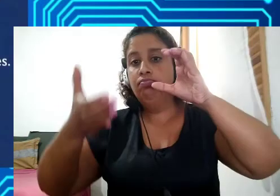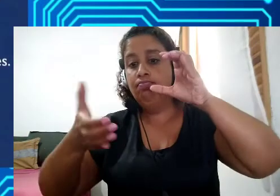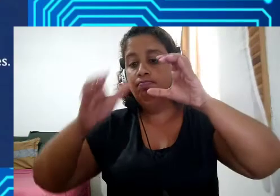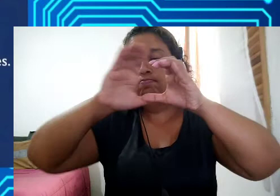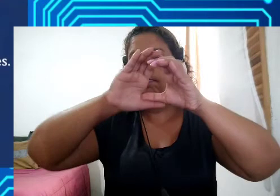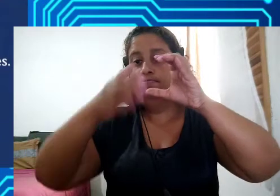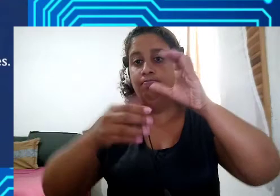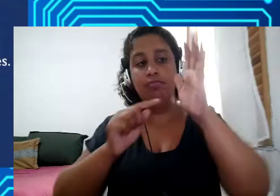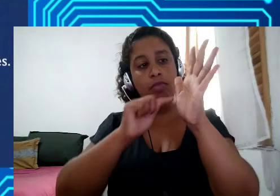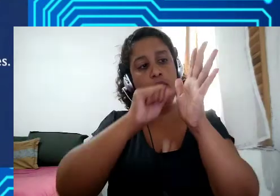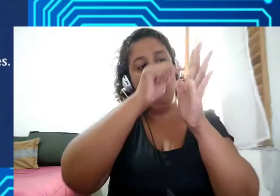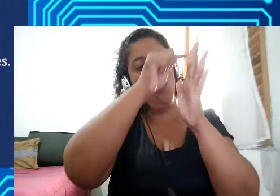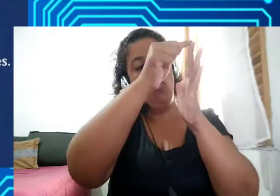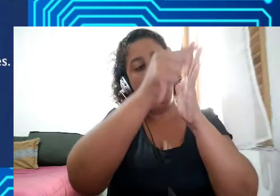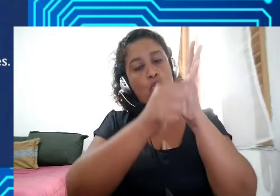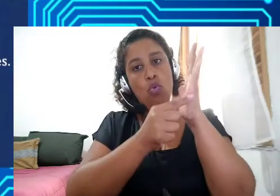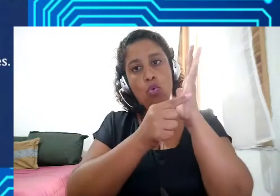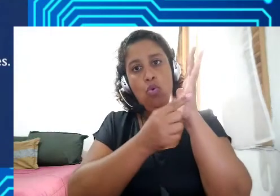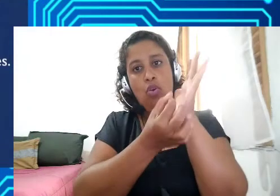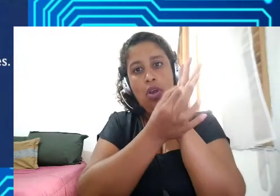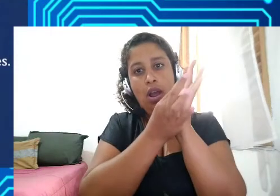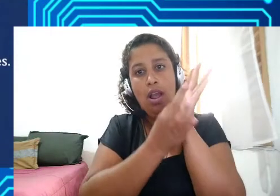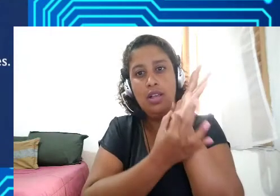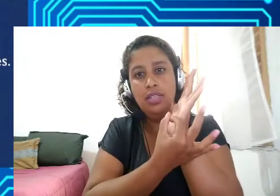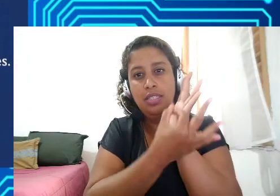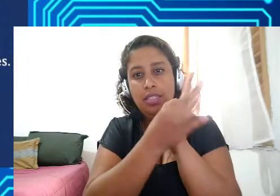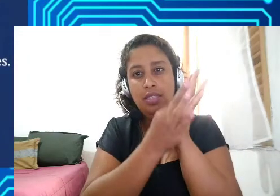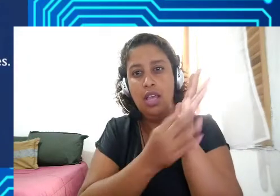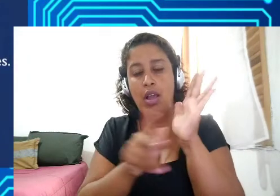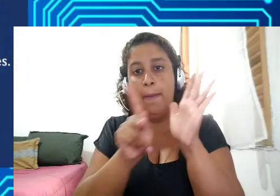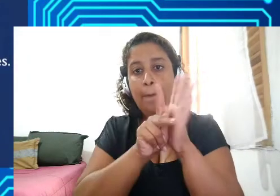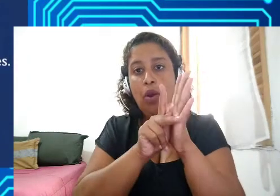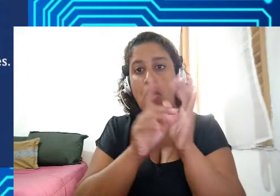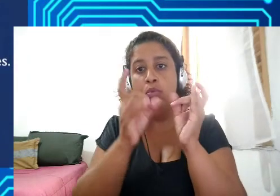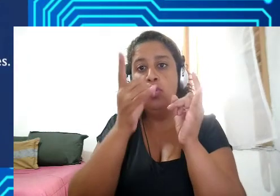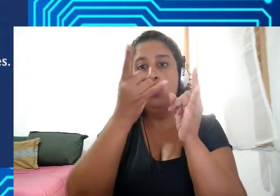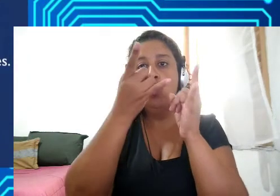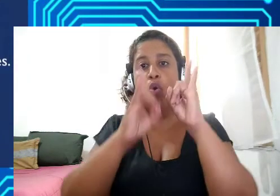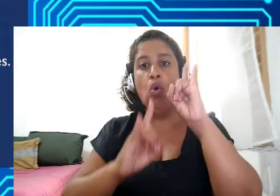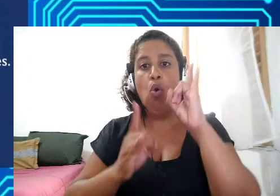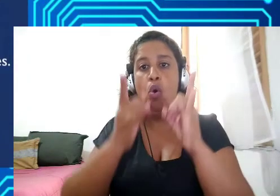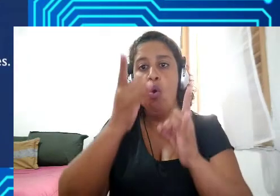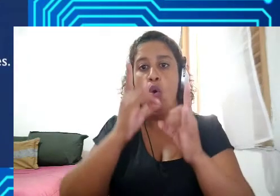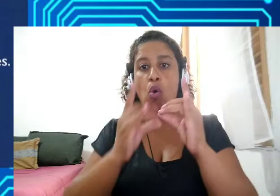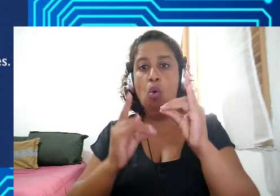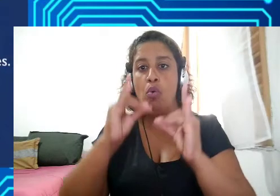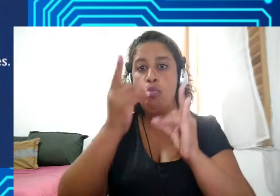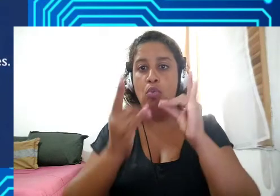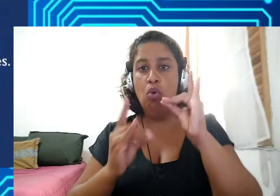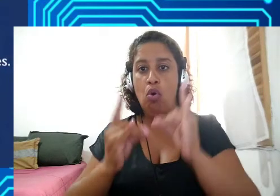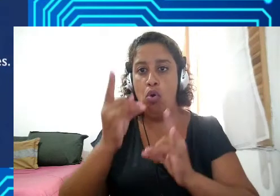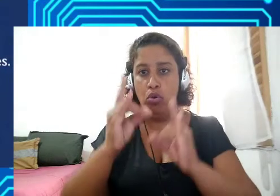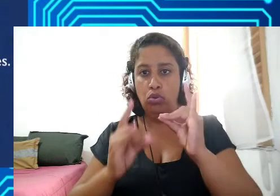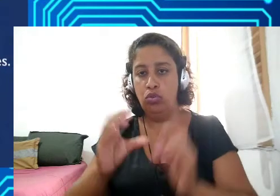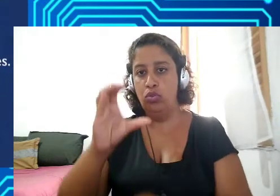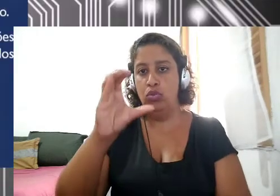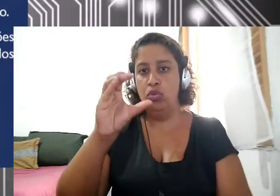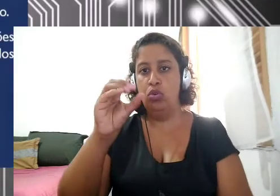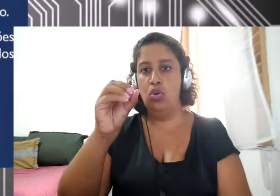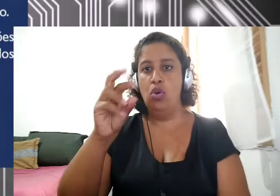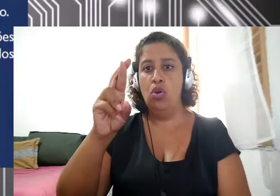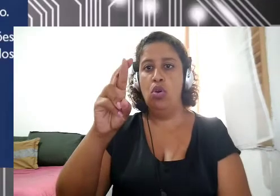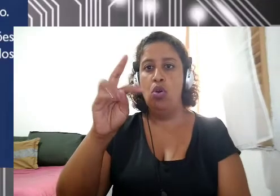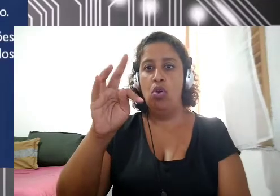para diagnosticar, e a fisioterapia ela trabalha em conjunto com outras profissões pelo tratamento da pessoa epilética, através do exercício físico, como a gente está mostrando